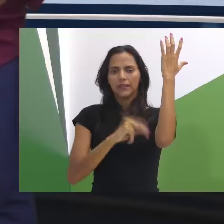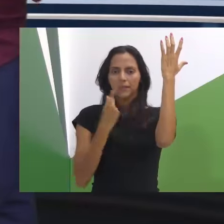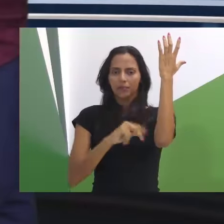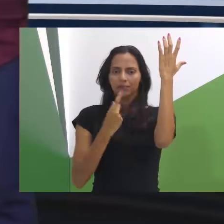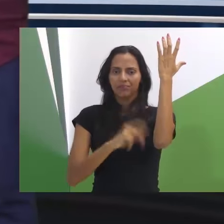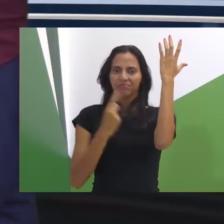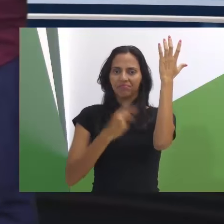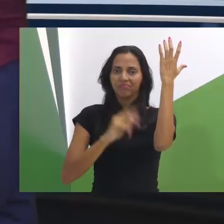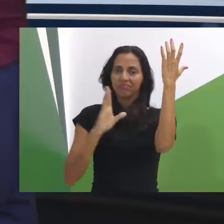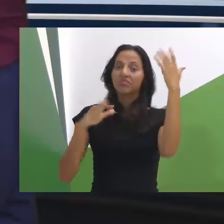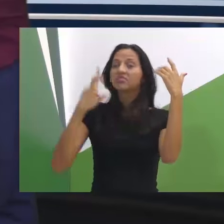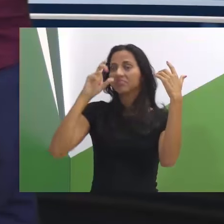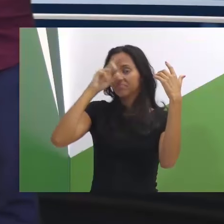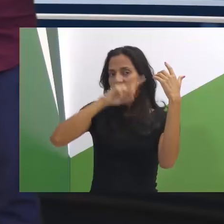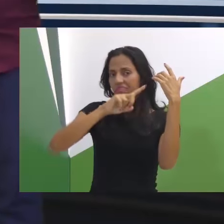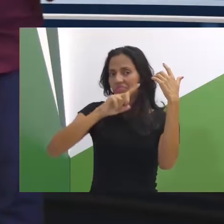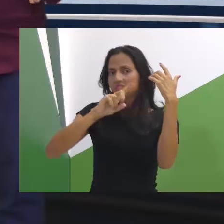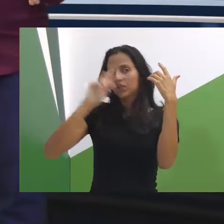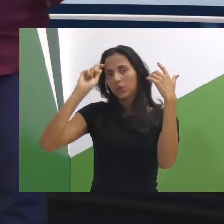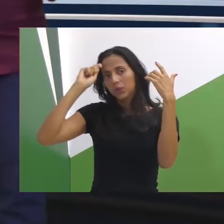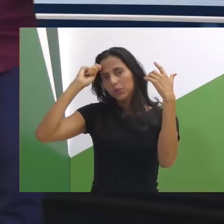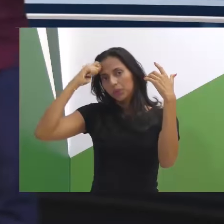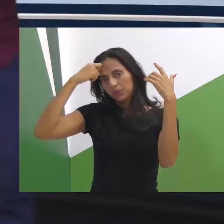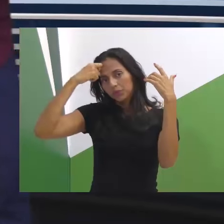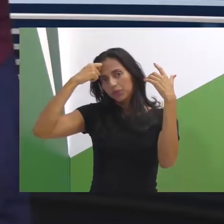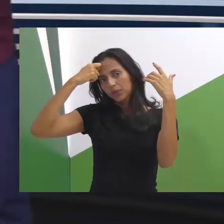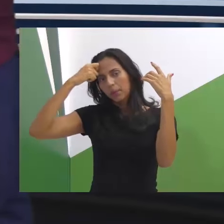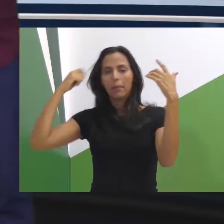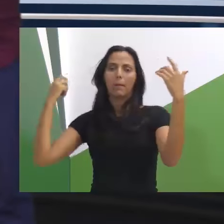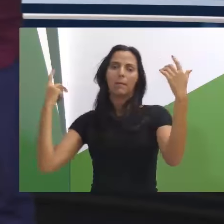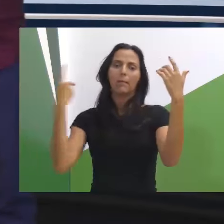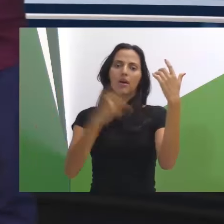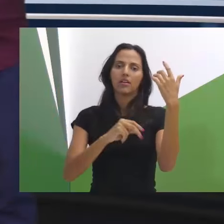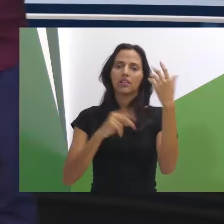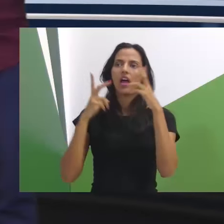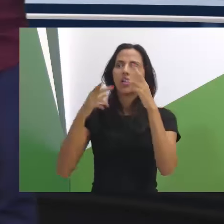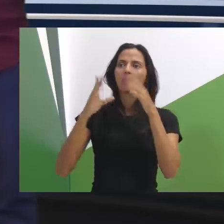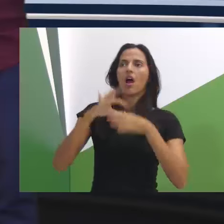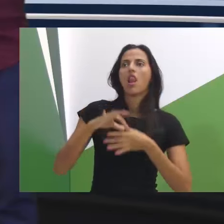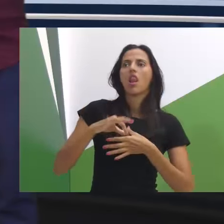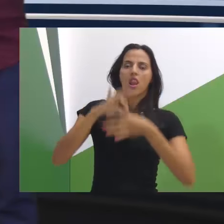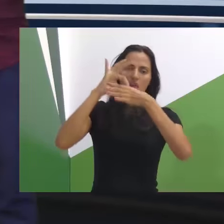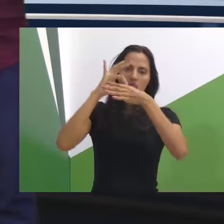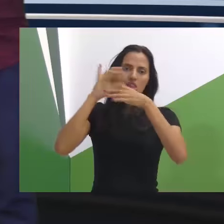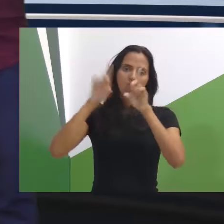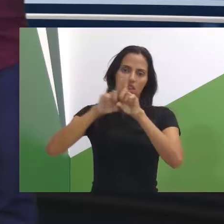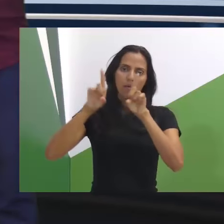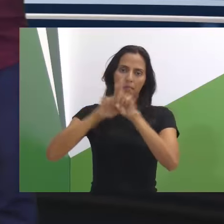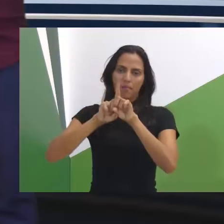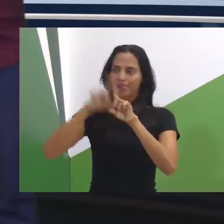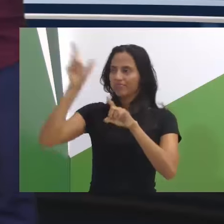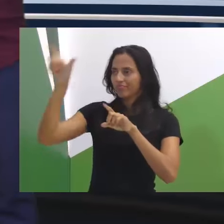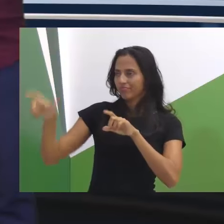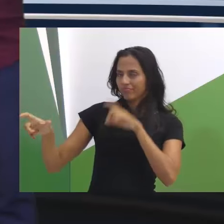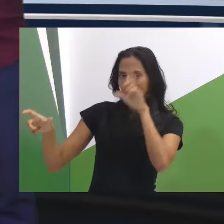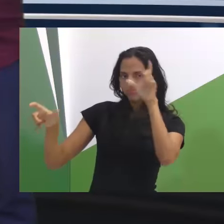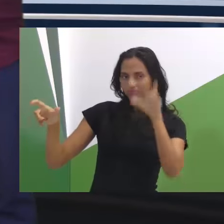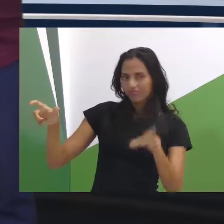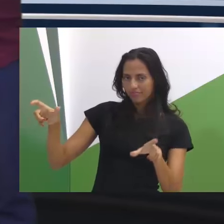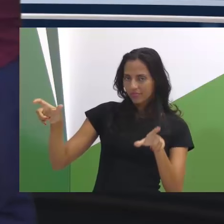ao negro, e coloca esse outro negro que está açoitando o outro, numa posição acima. Ele, para não passar